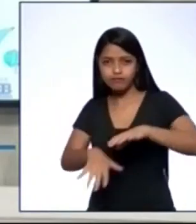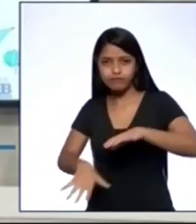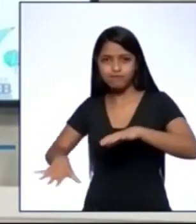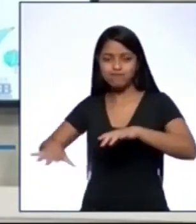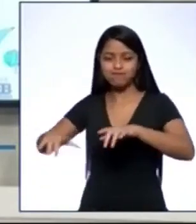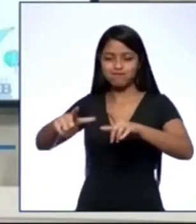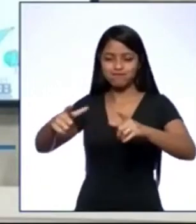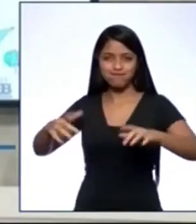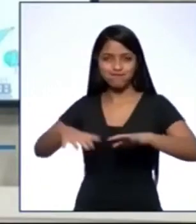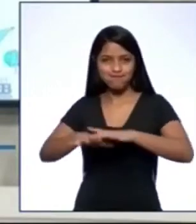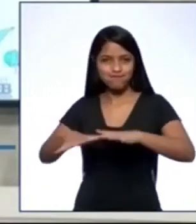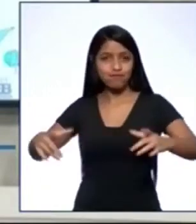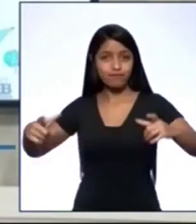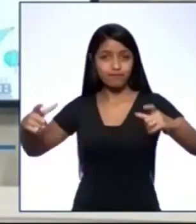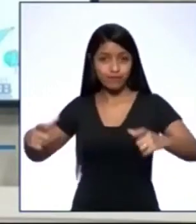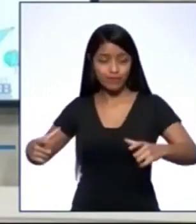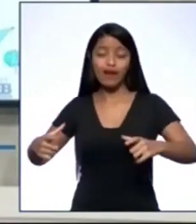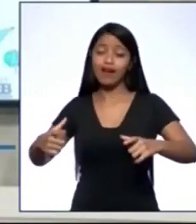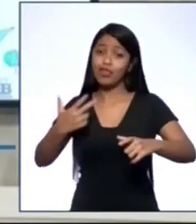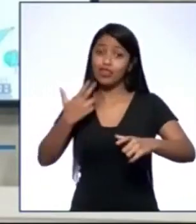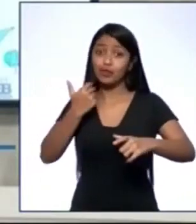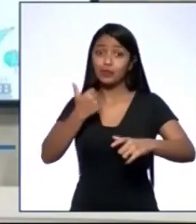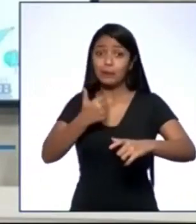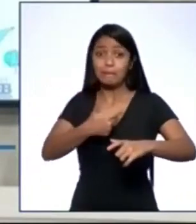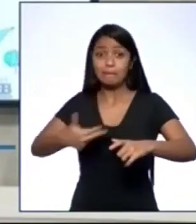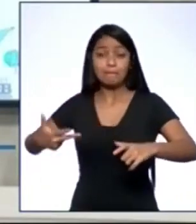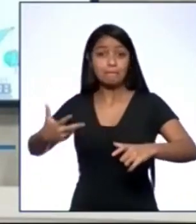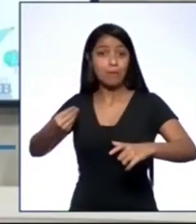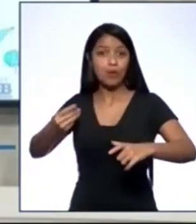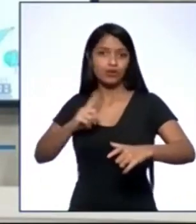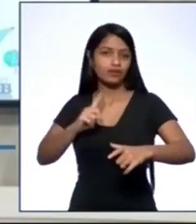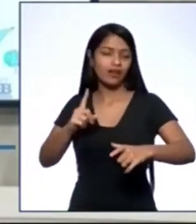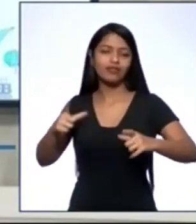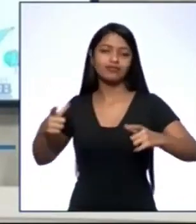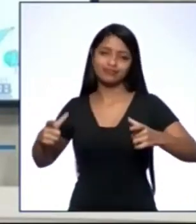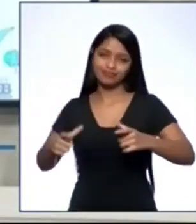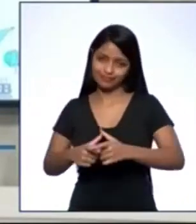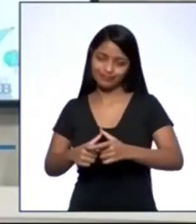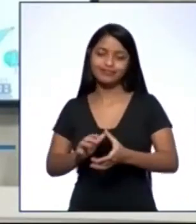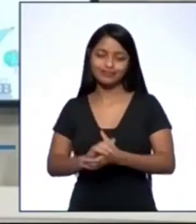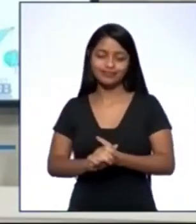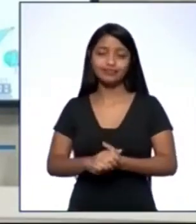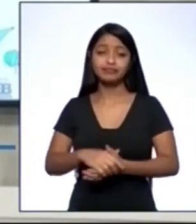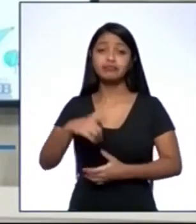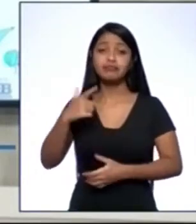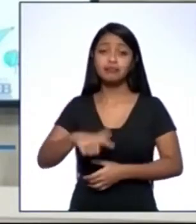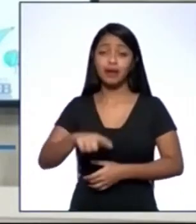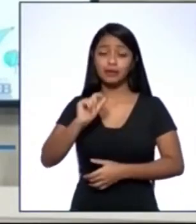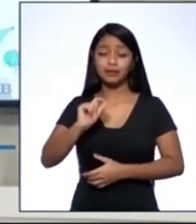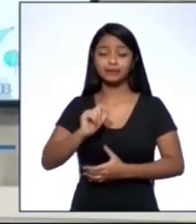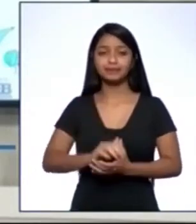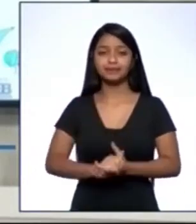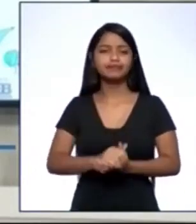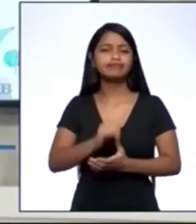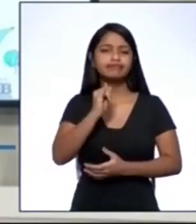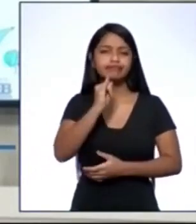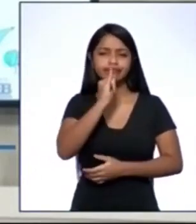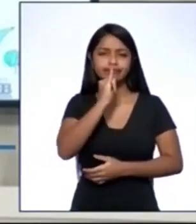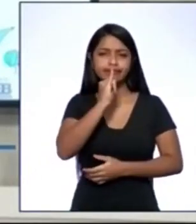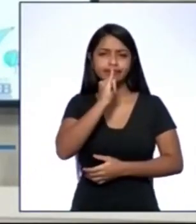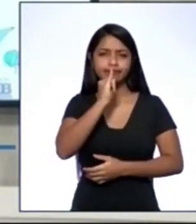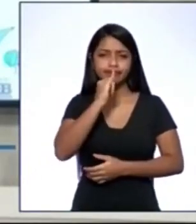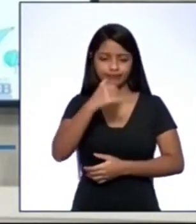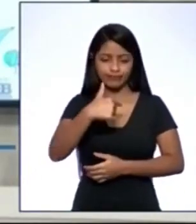viram. Uma outra forma de eu ter a eutrofização sem ser pelo esgoto, quando um produtor ele joga adubo